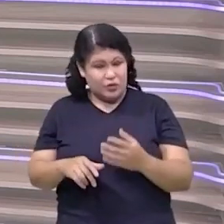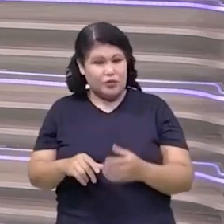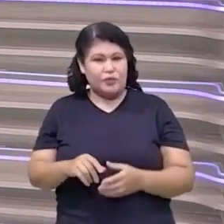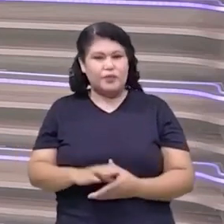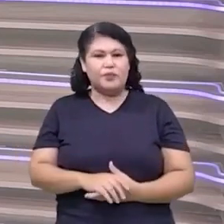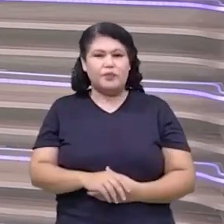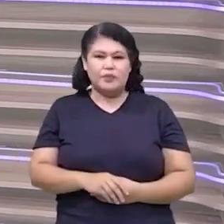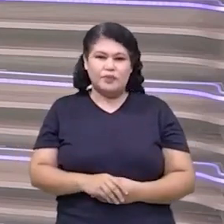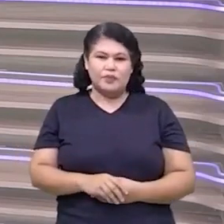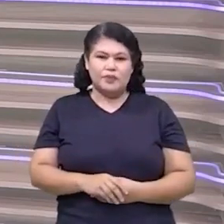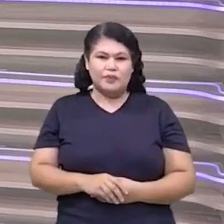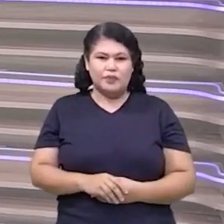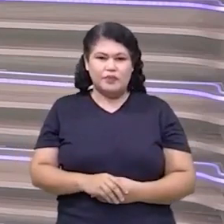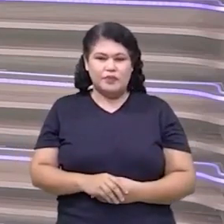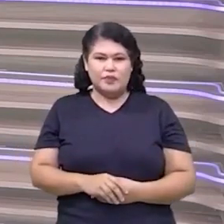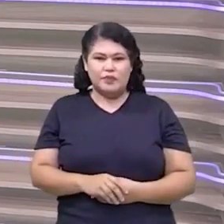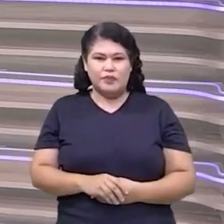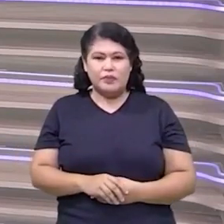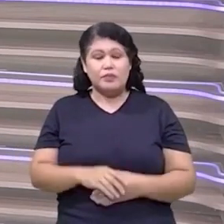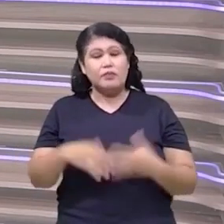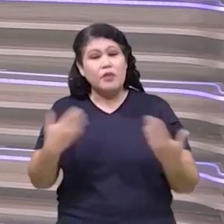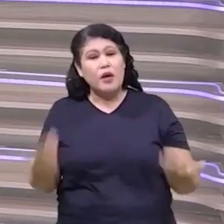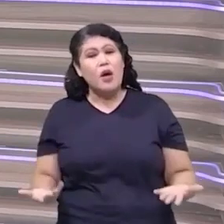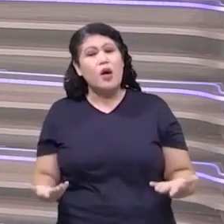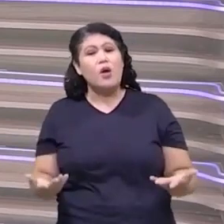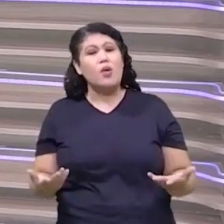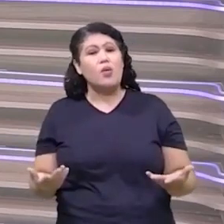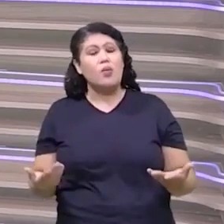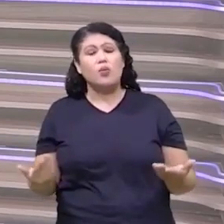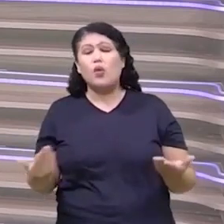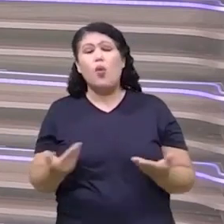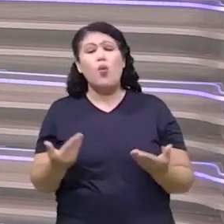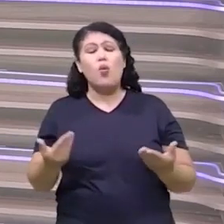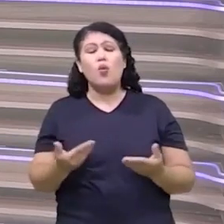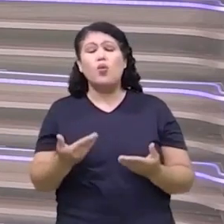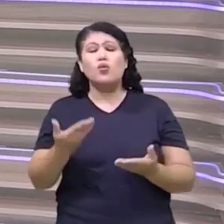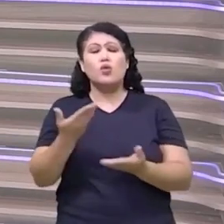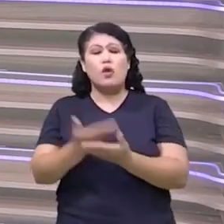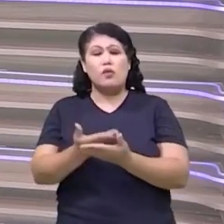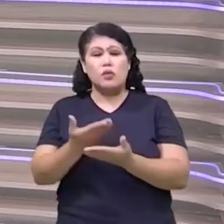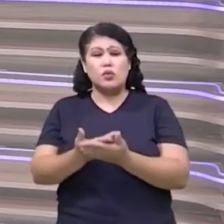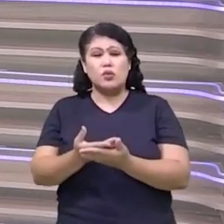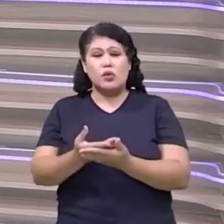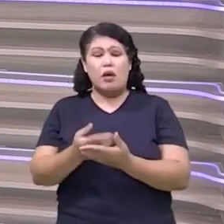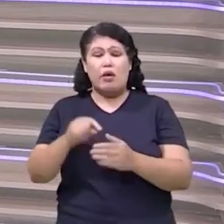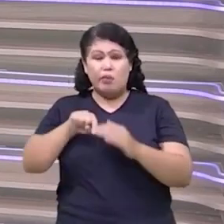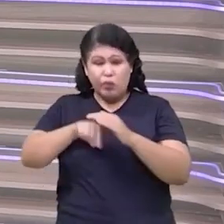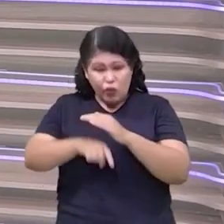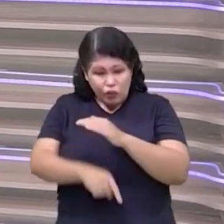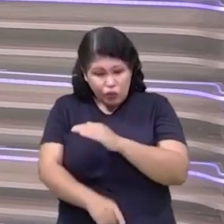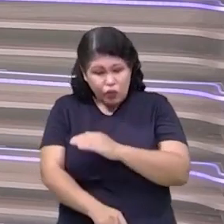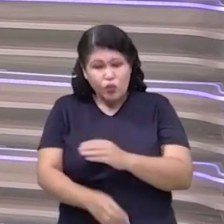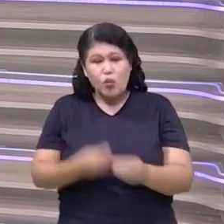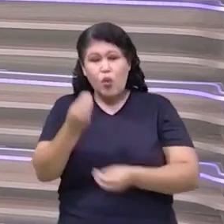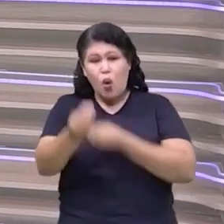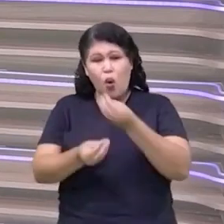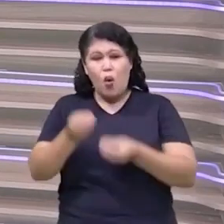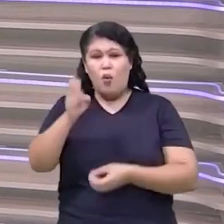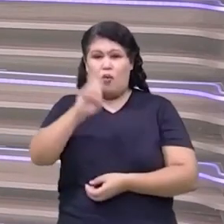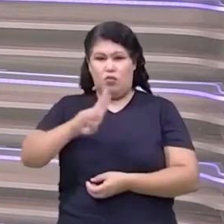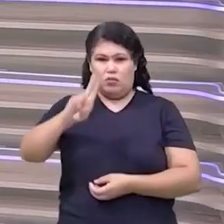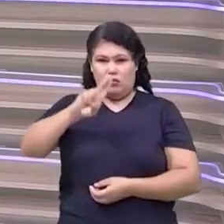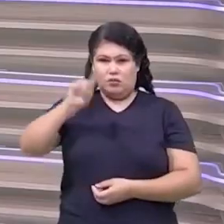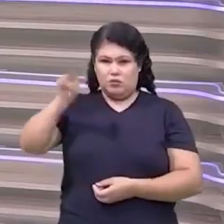aula passada, né? Então, é isso que a gente vai ver hoje. Nós vamos nos aprofundar sobre o uso da